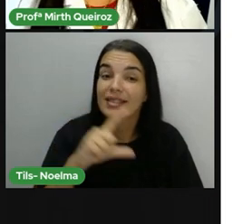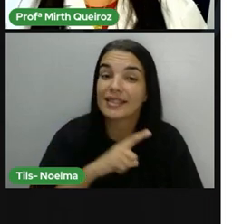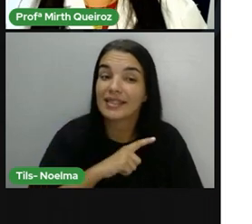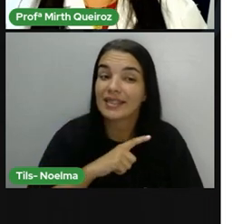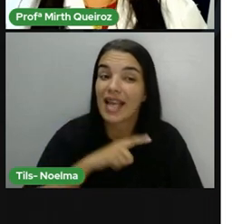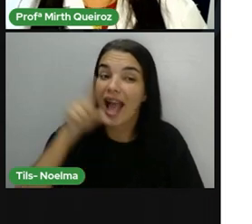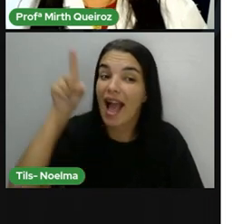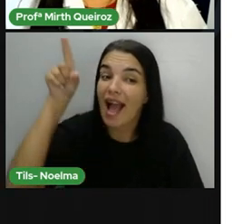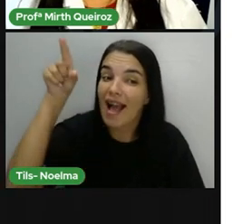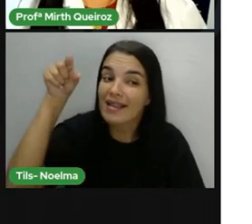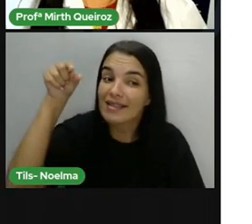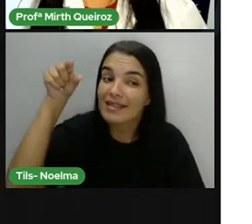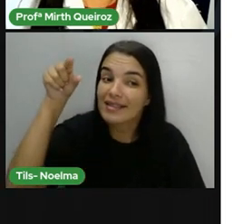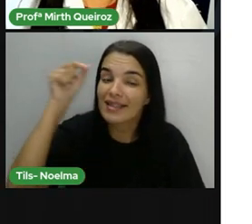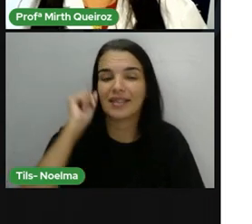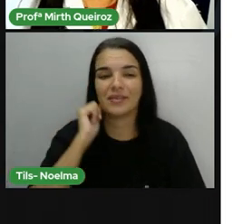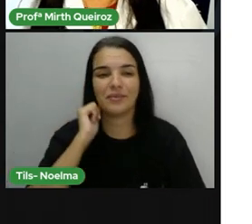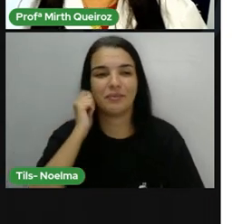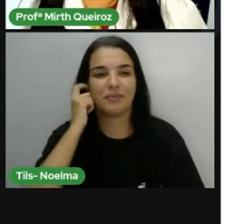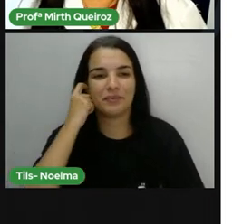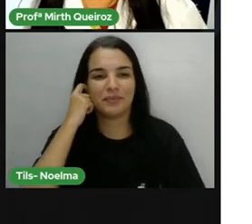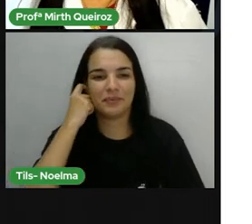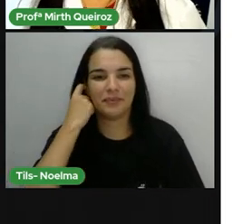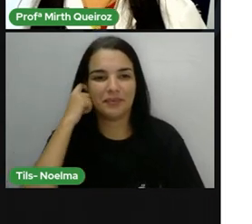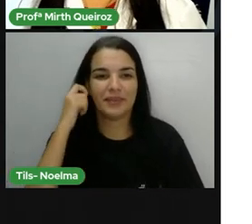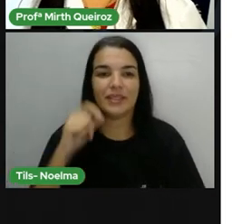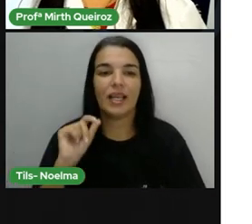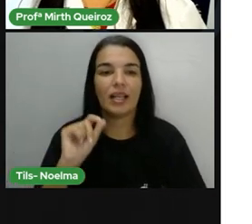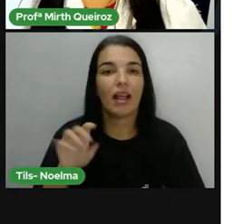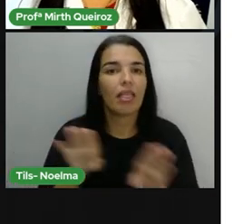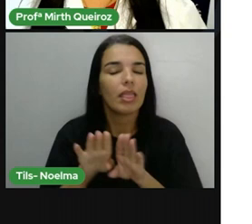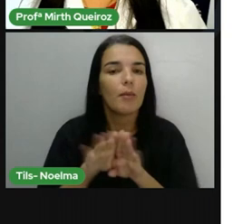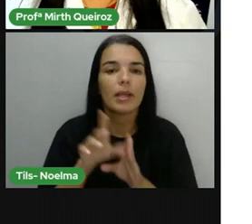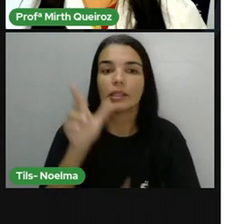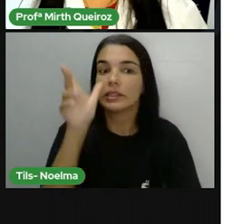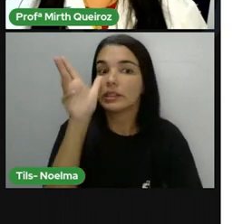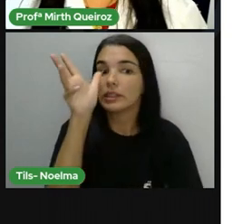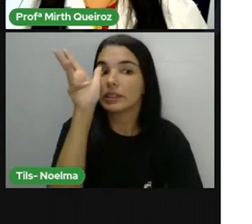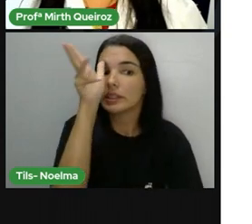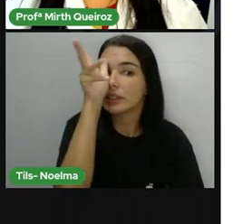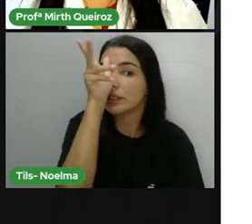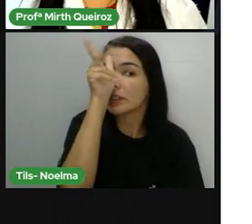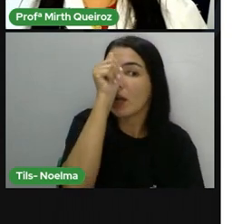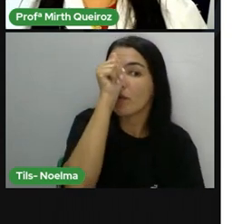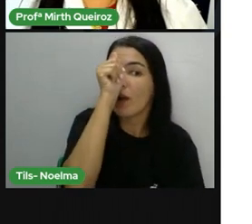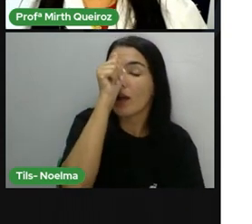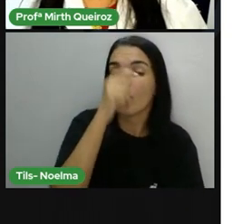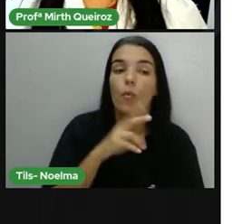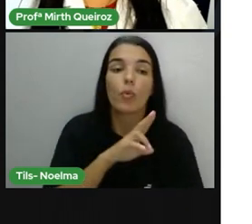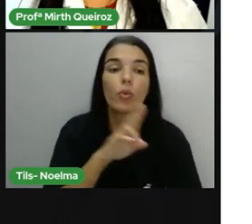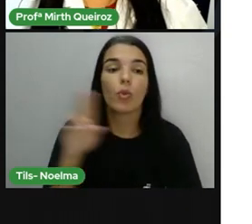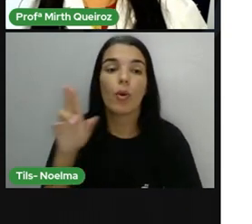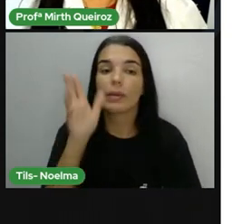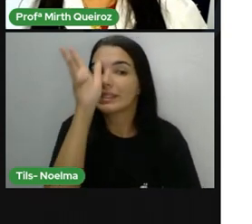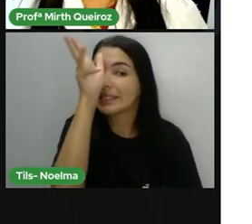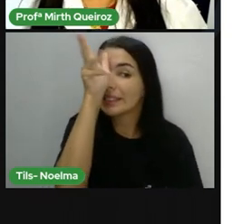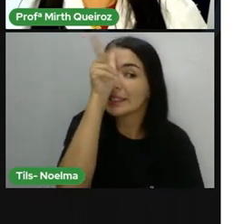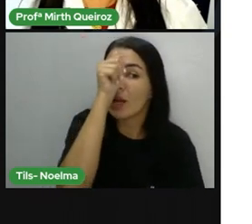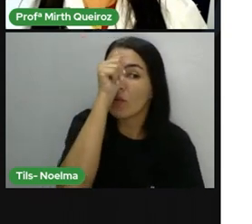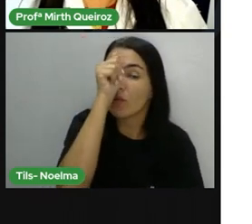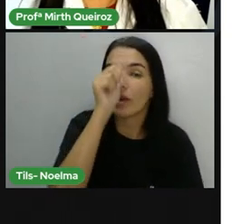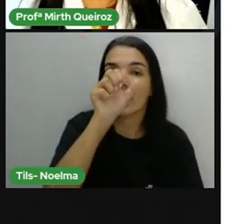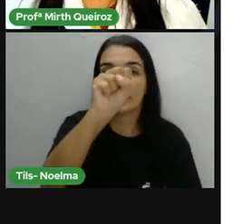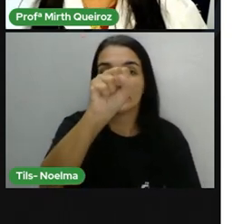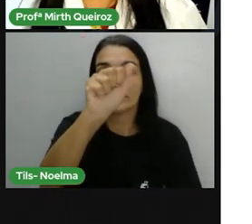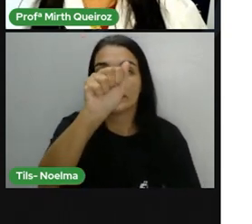A única maneira de salvá-lo seria quebrar a capa de gelo que o cobria.